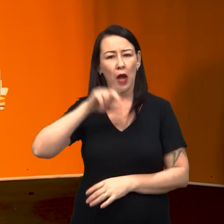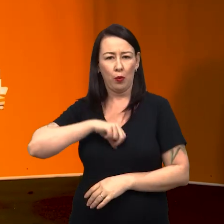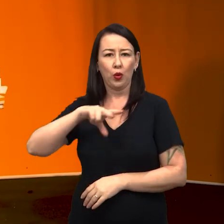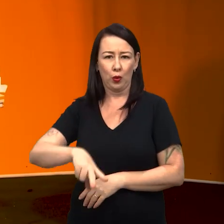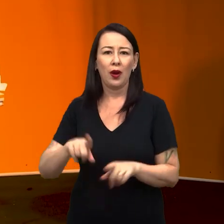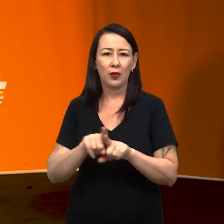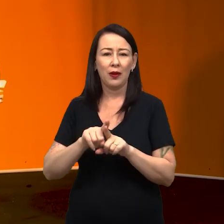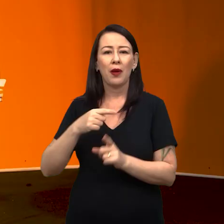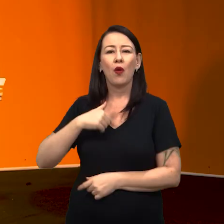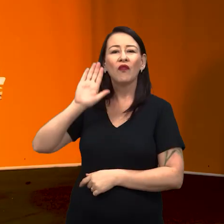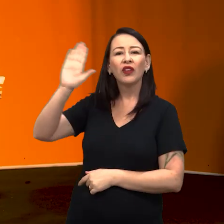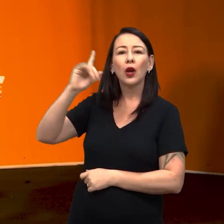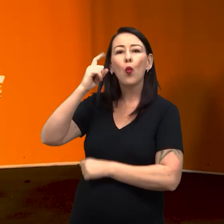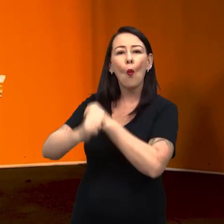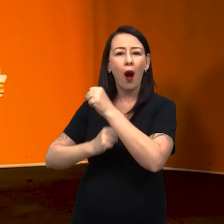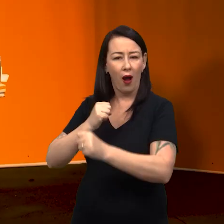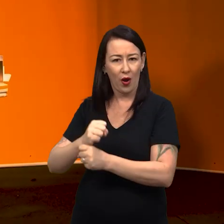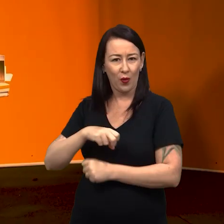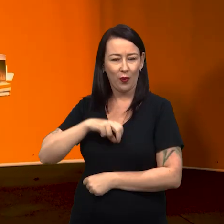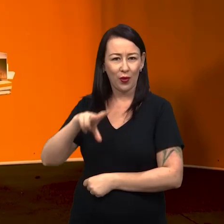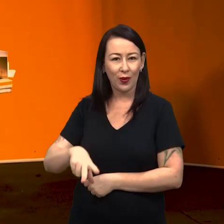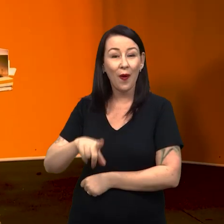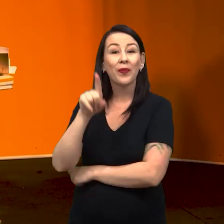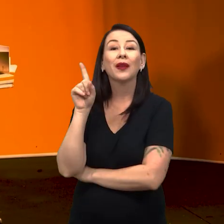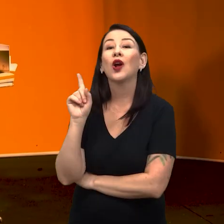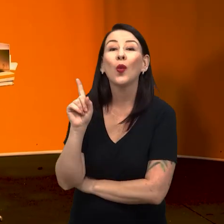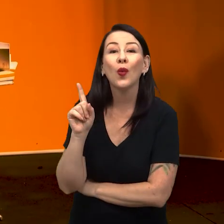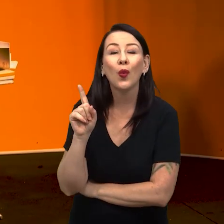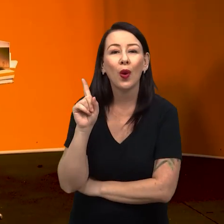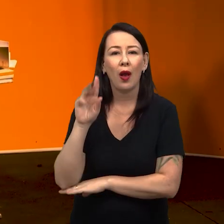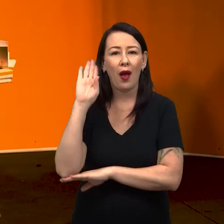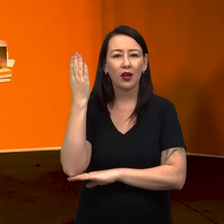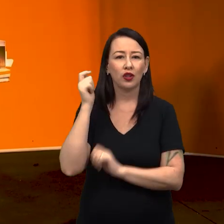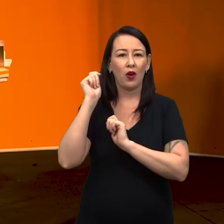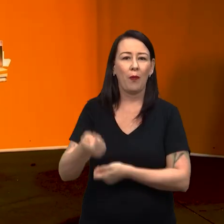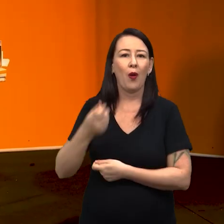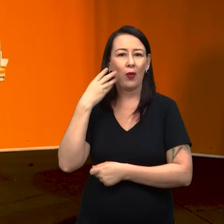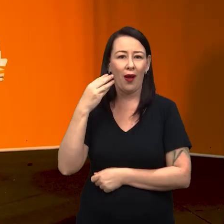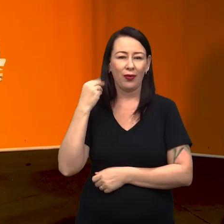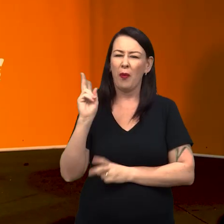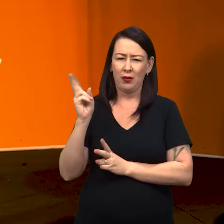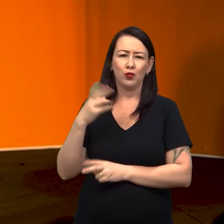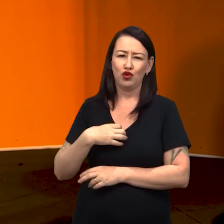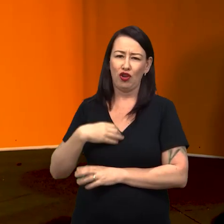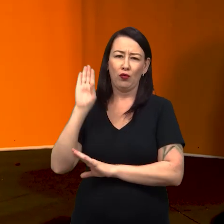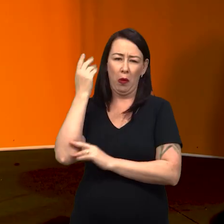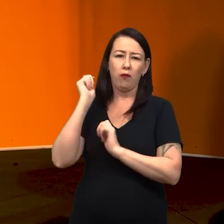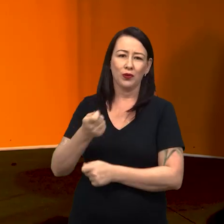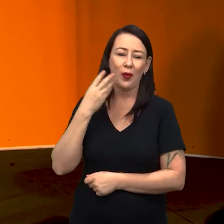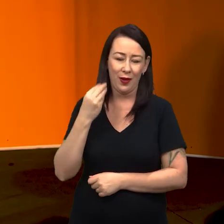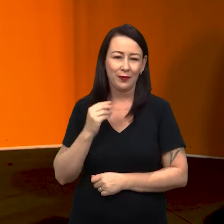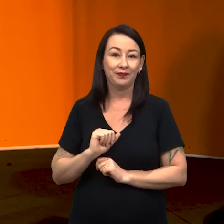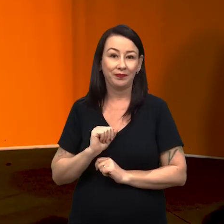ano em Portugal. E sabe qual é o hit de Portugal? É Atirei o Pau no Gato também, né? O que acontece? A